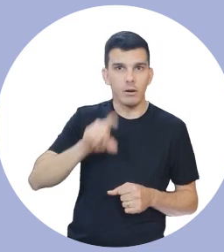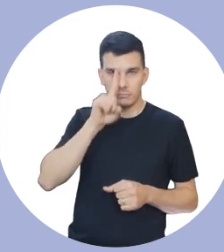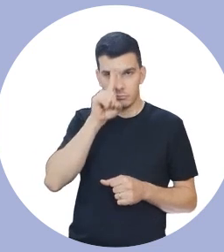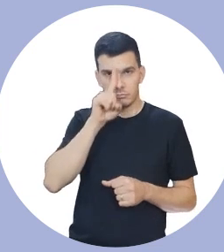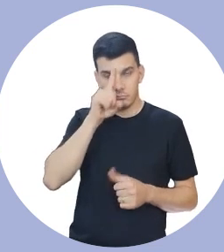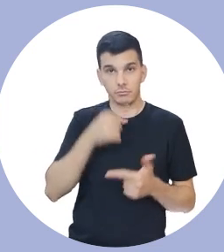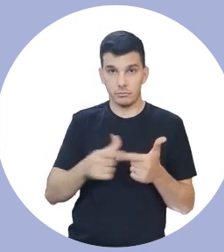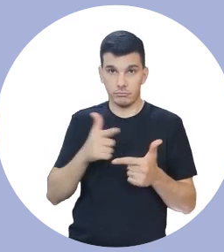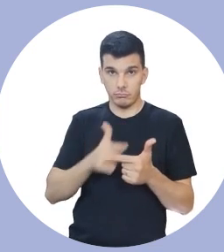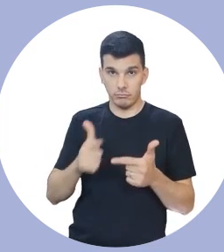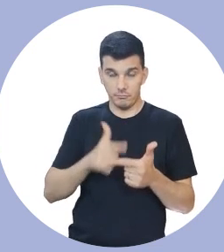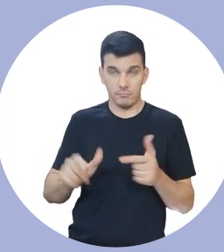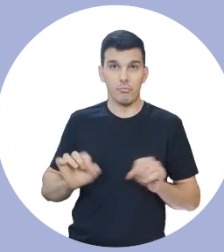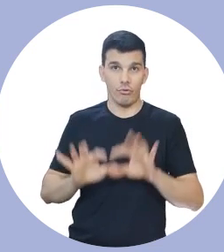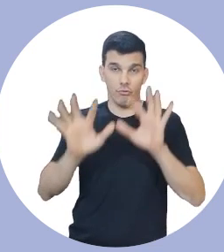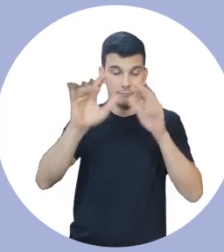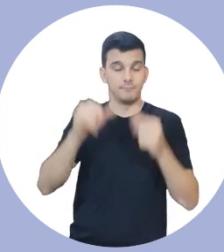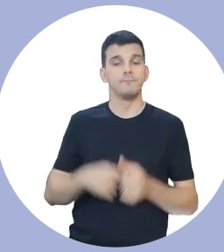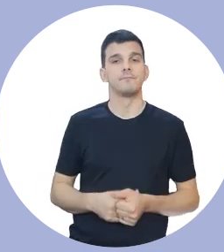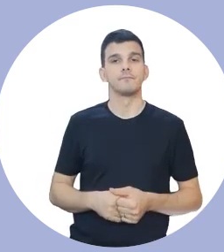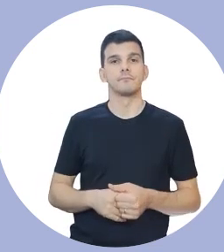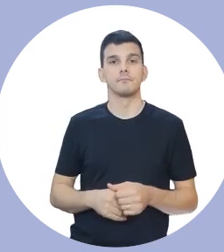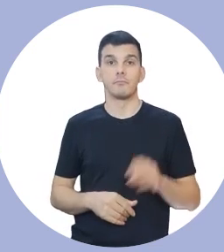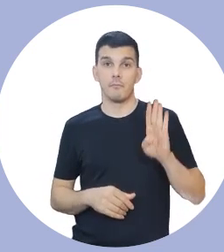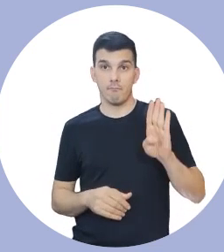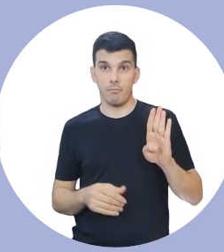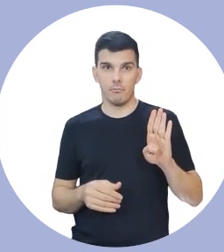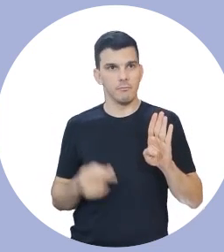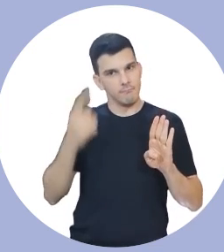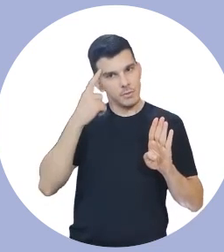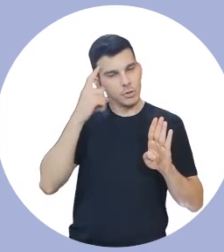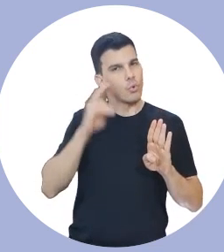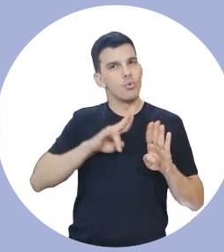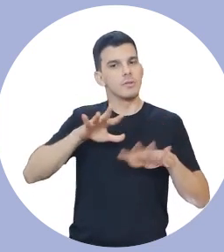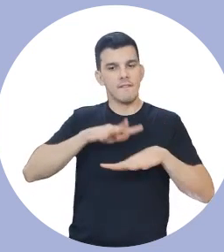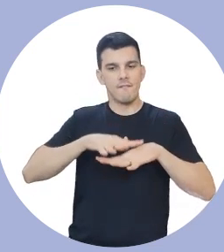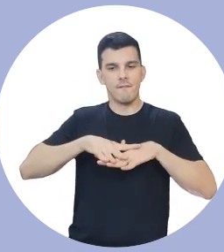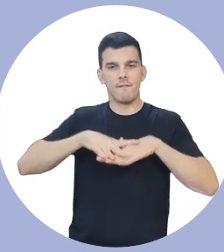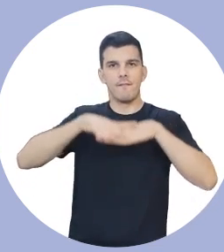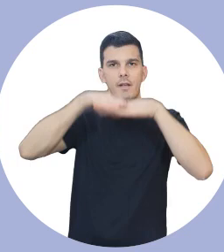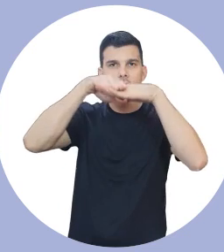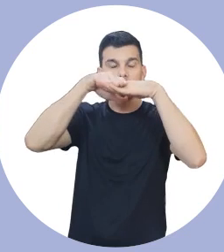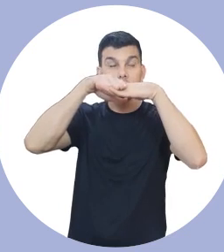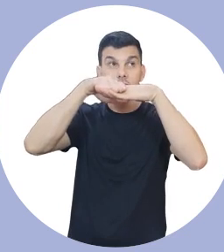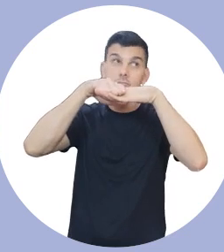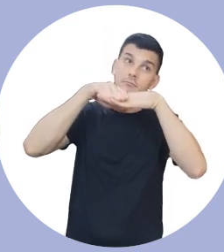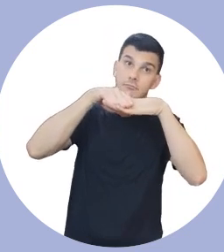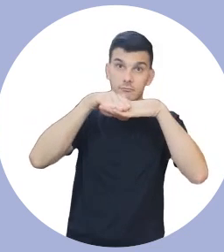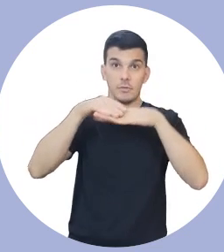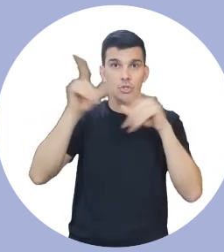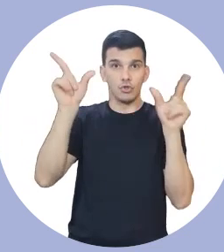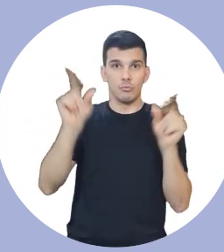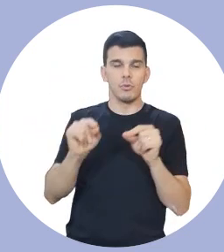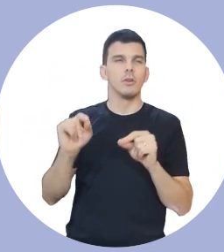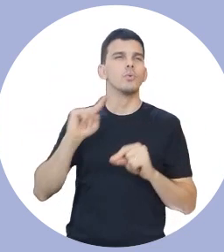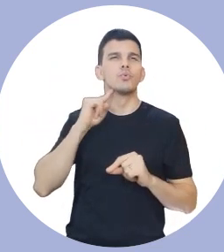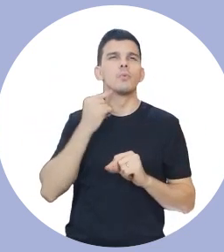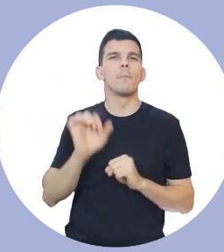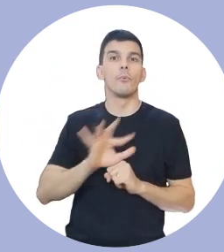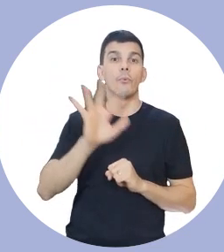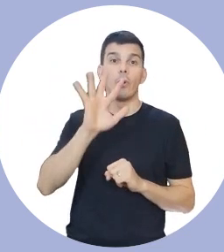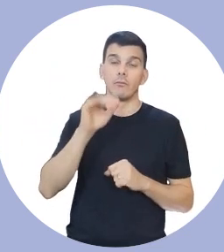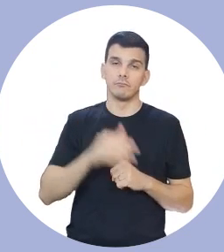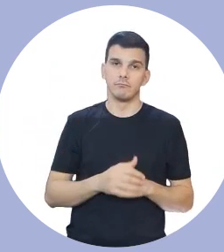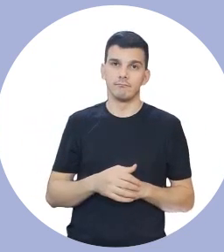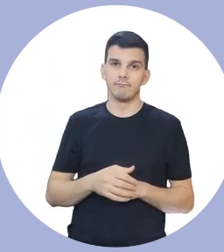vai gerar mais gases tóxicos. Fomentar o uso de filtros nas chaminés dos incineradores para diminuir a